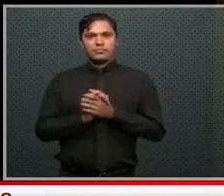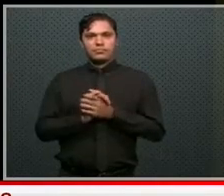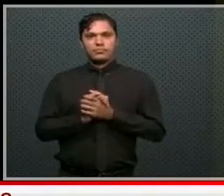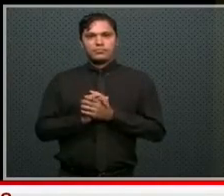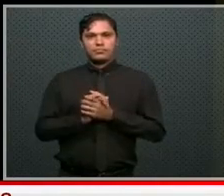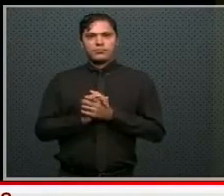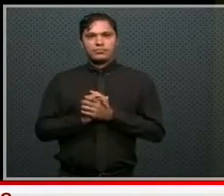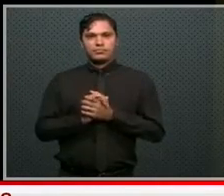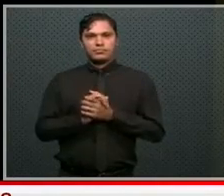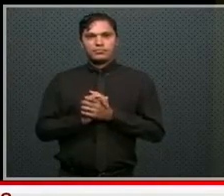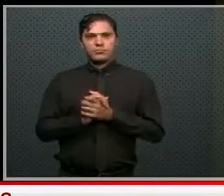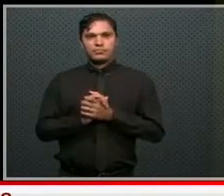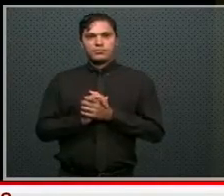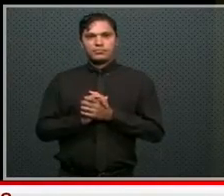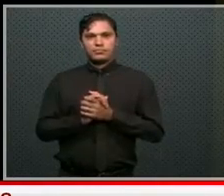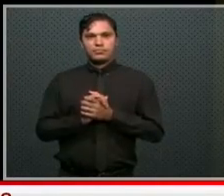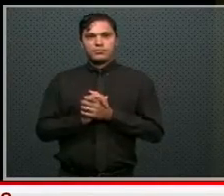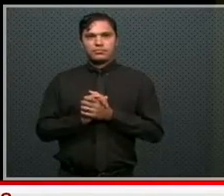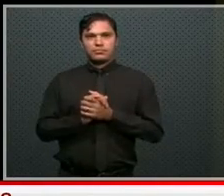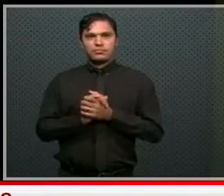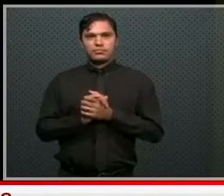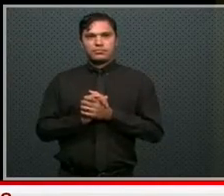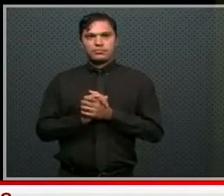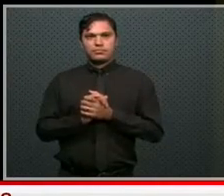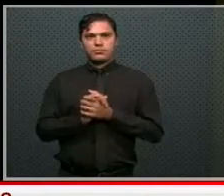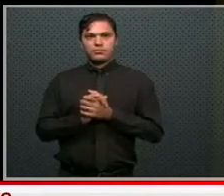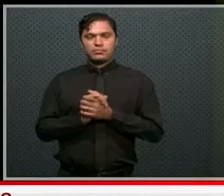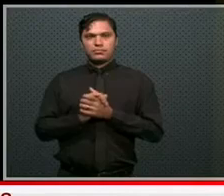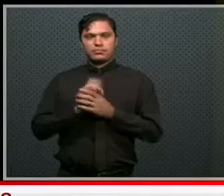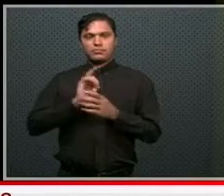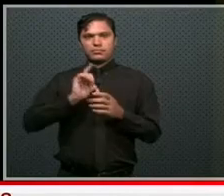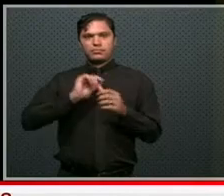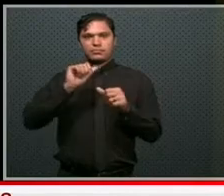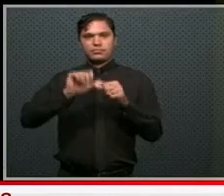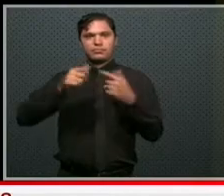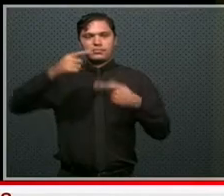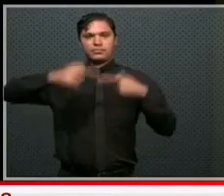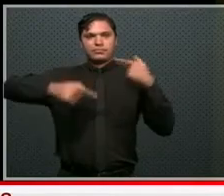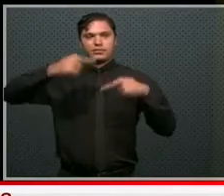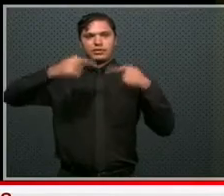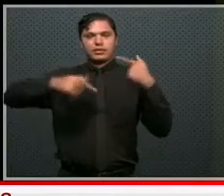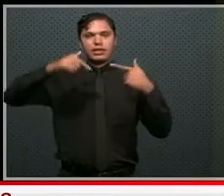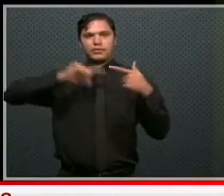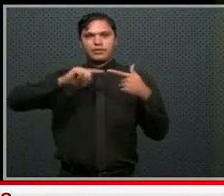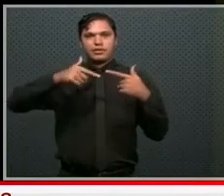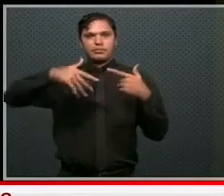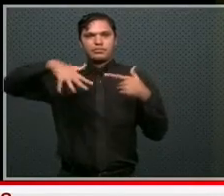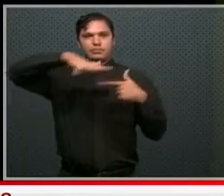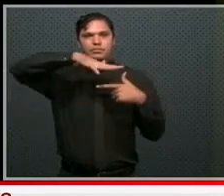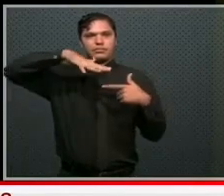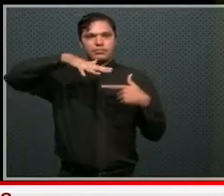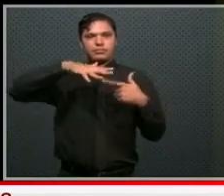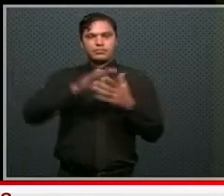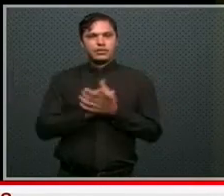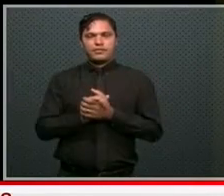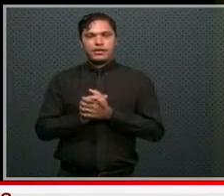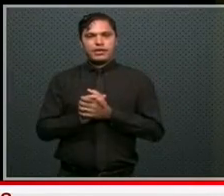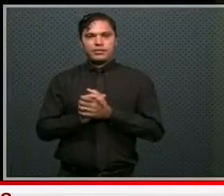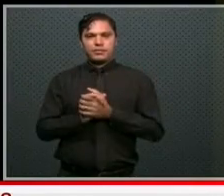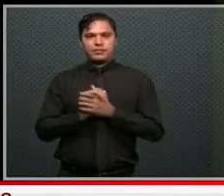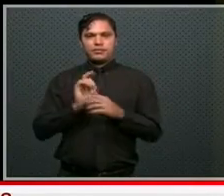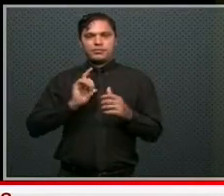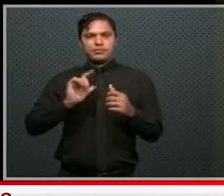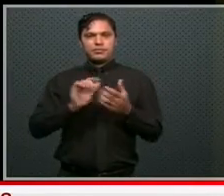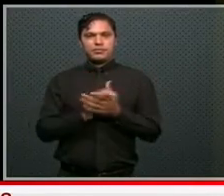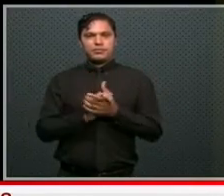mas as promotorias agrárias também trabalham no fomento das políticas públicas para as áreas agrárias do Estado